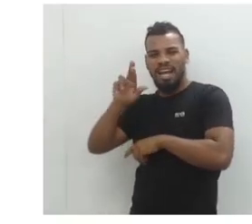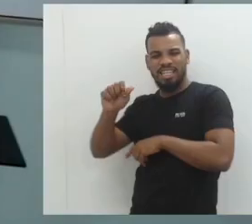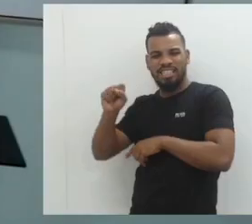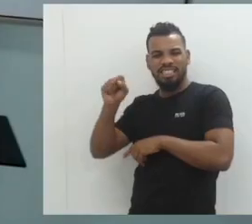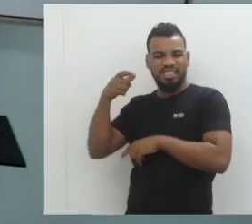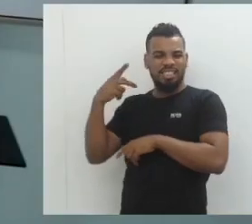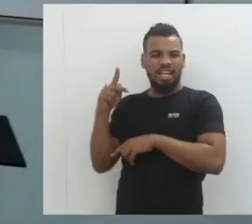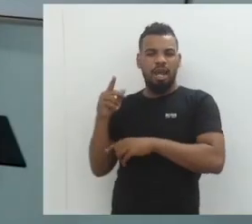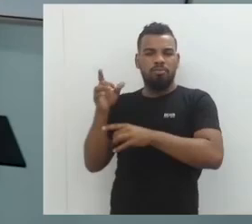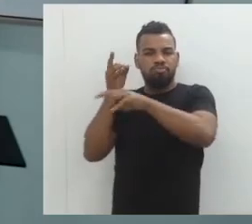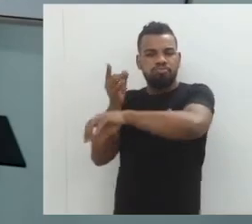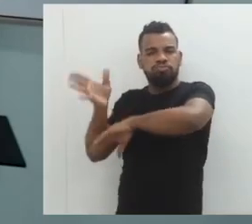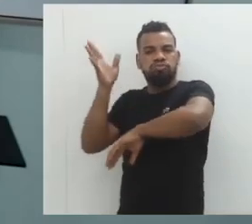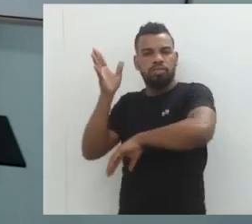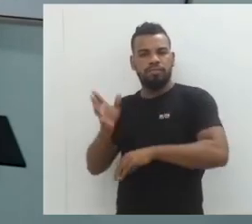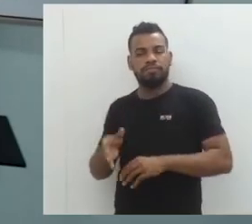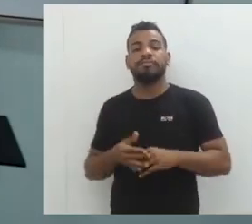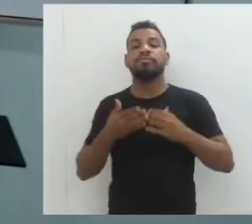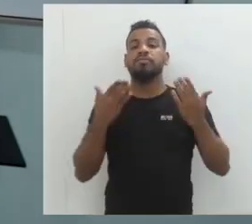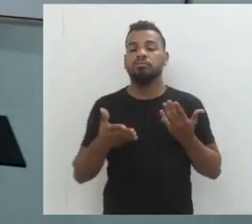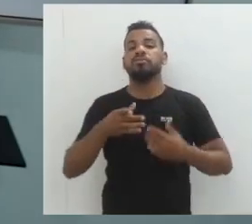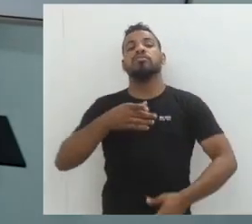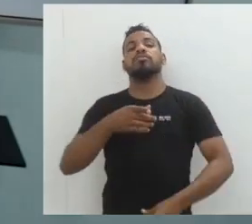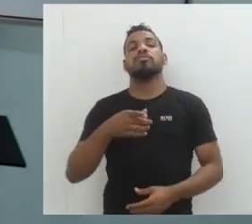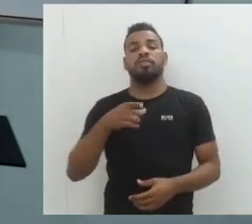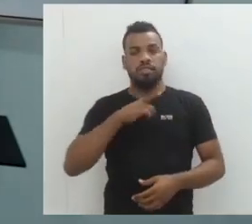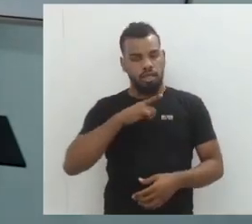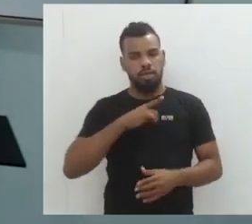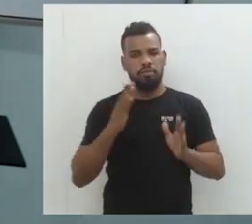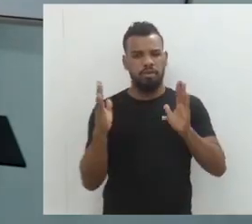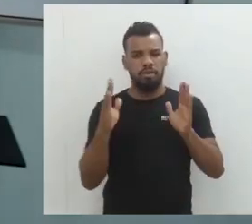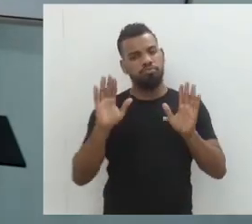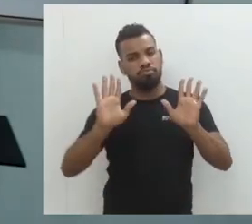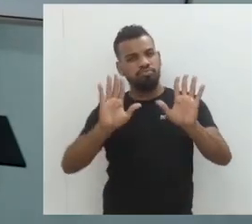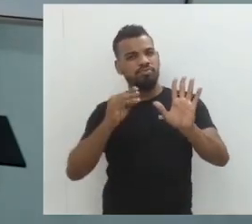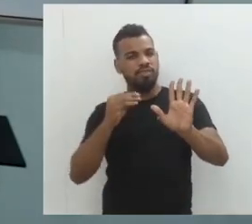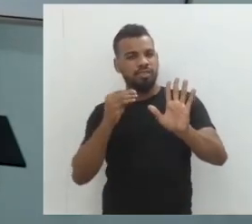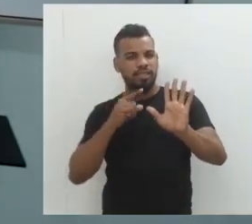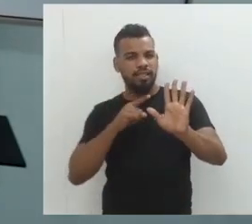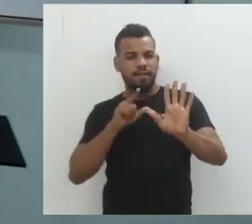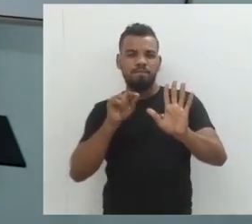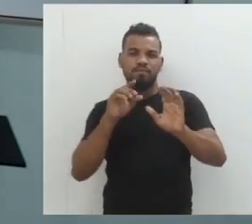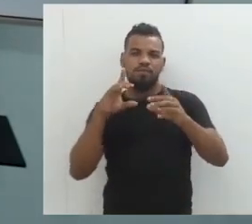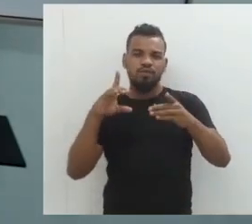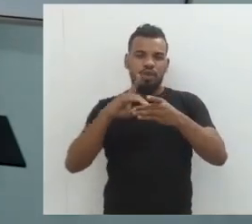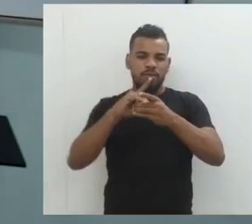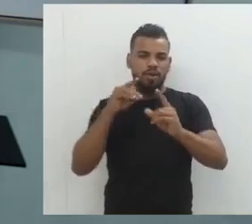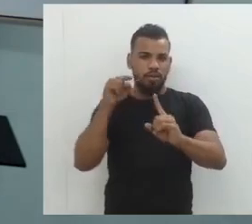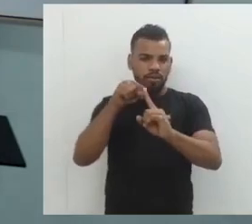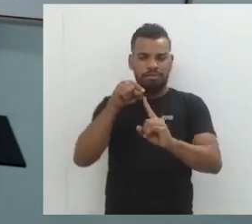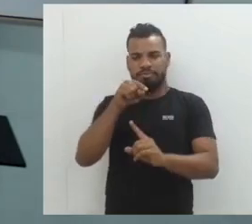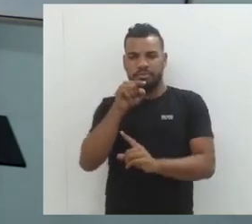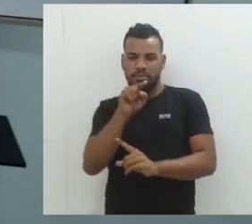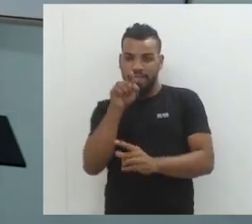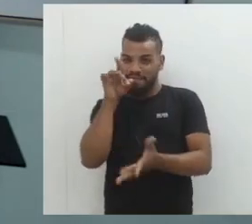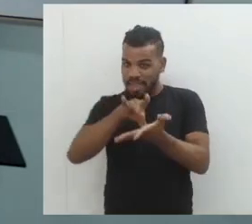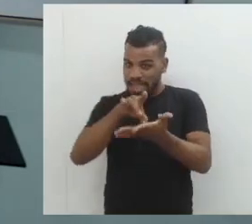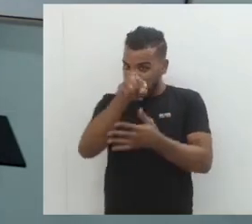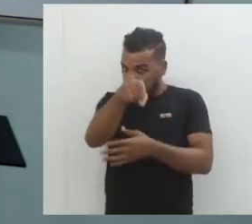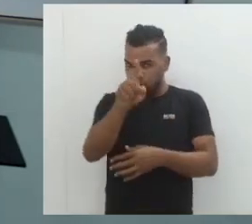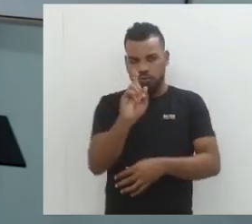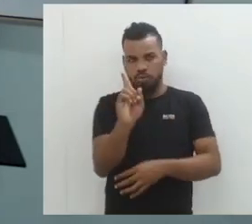da Constituição? Ela tinha, entre aspas, esse cunho democrata, mas não foi isso que